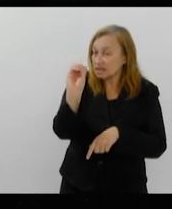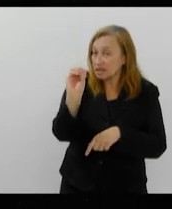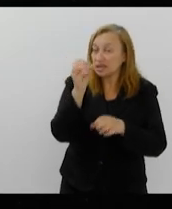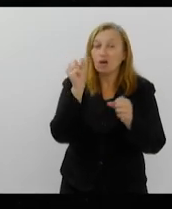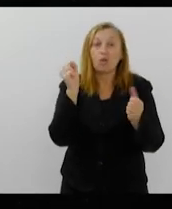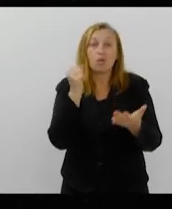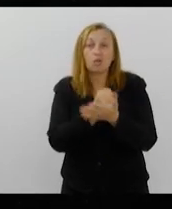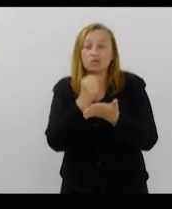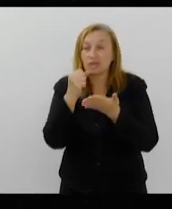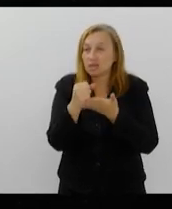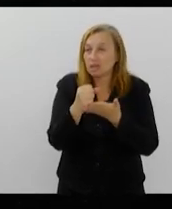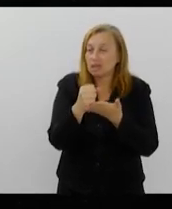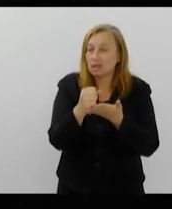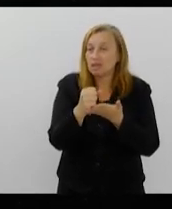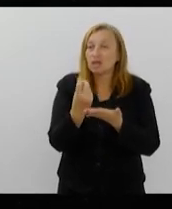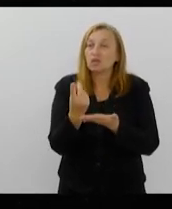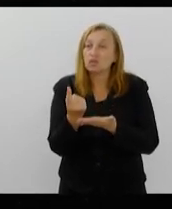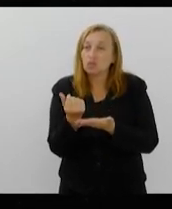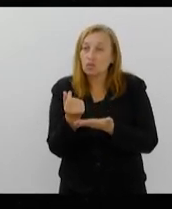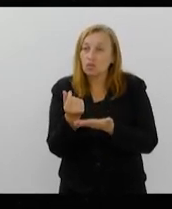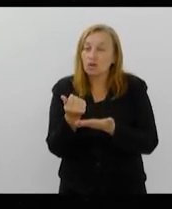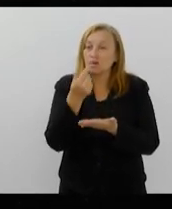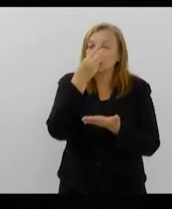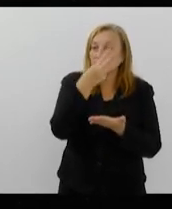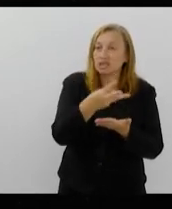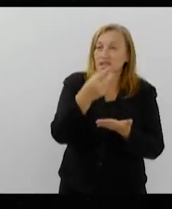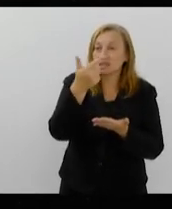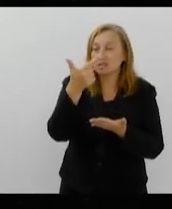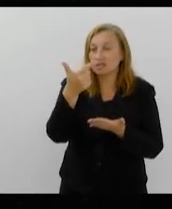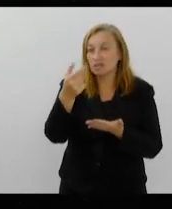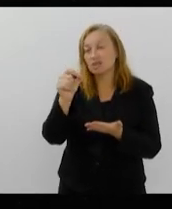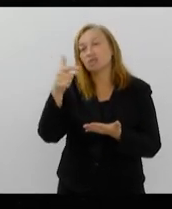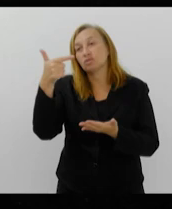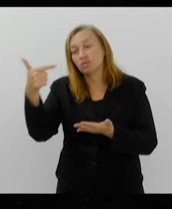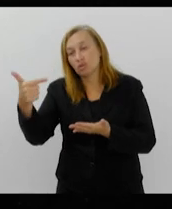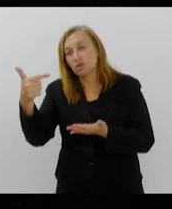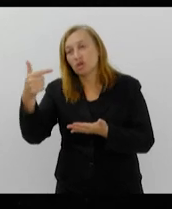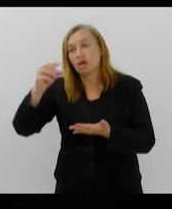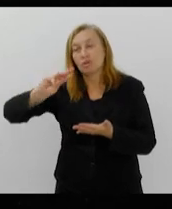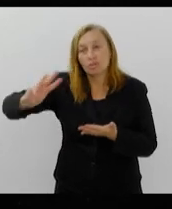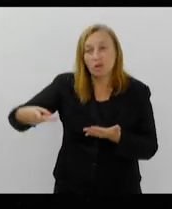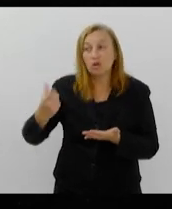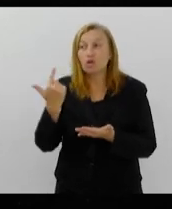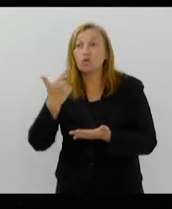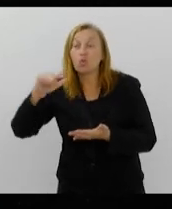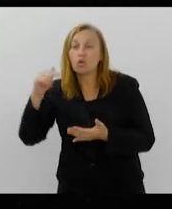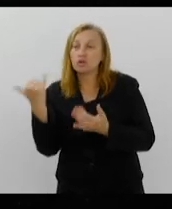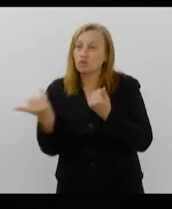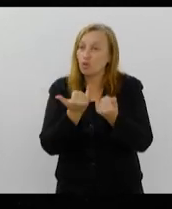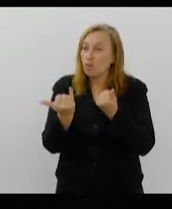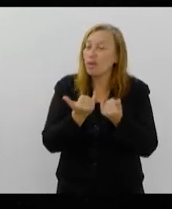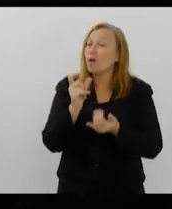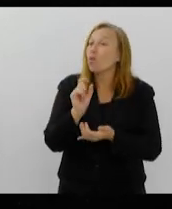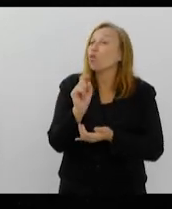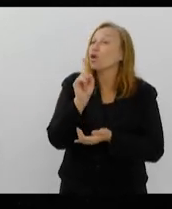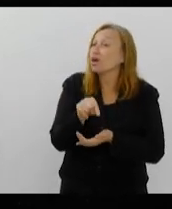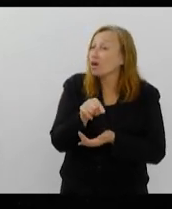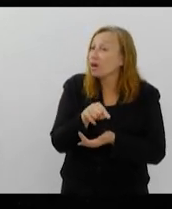pregão eletrônico no valor de 302 milhões. E o outro dado é que